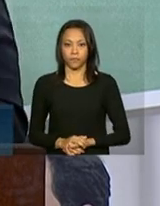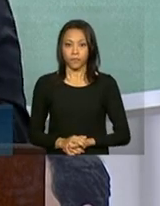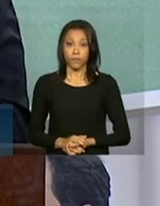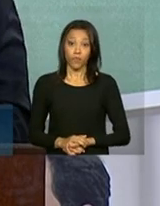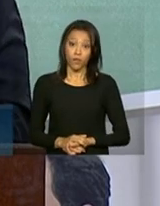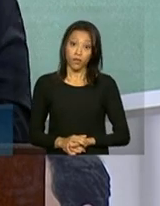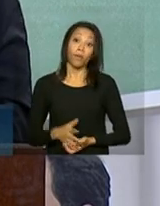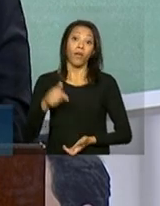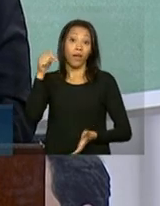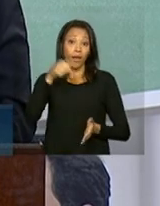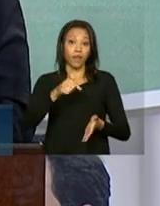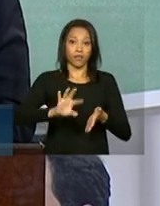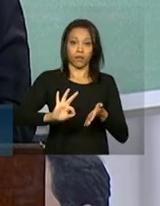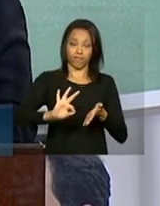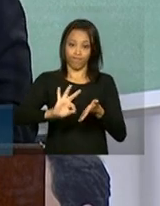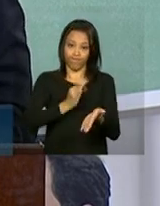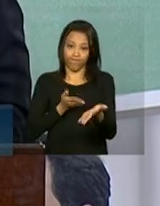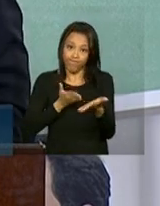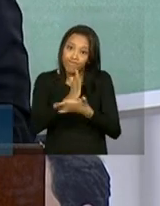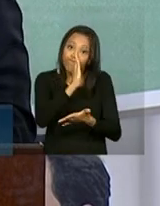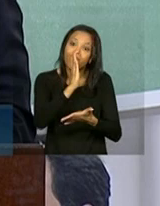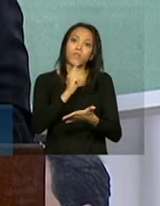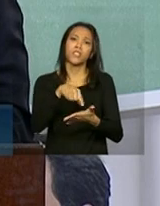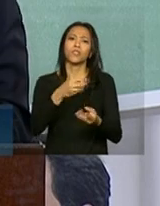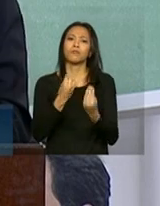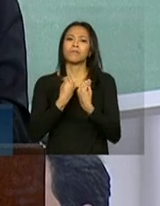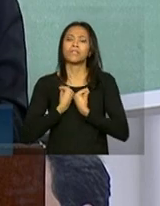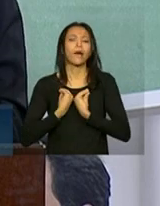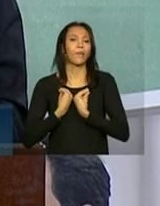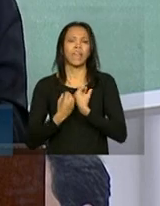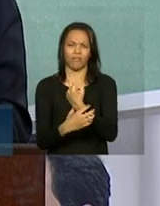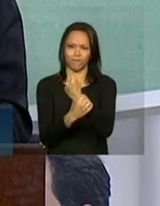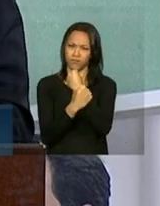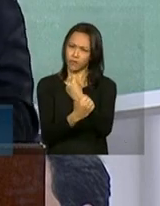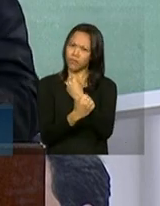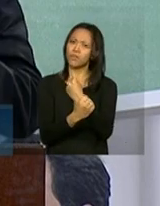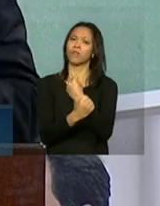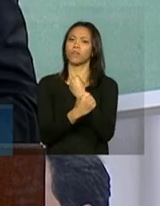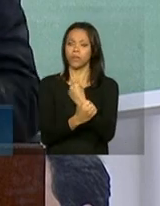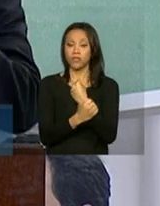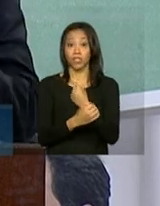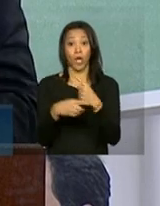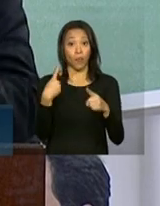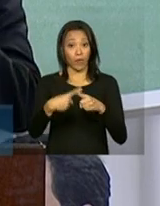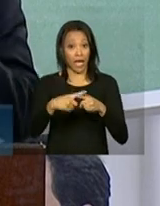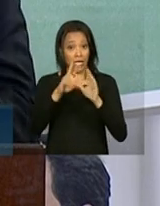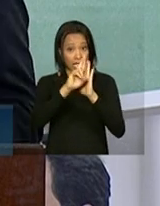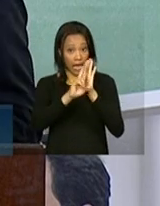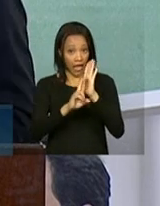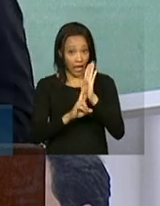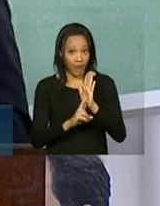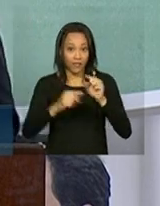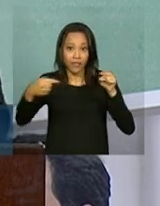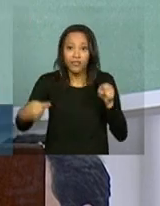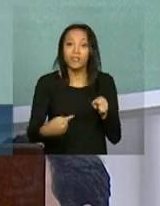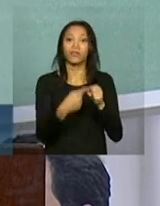Essa sanção nos dá ainda mais firmeza, porque as regras legais estão mais